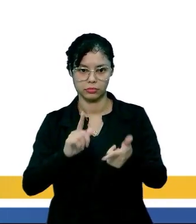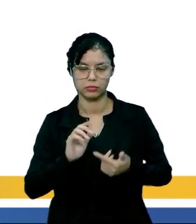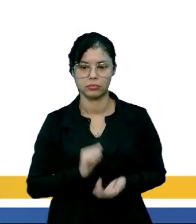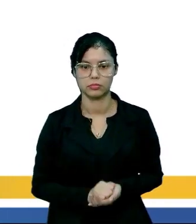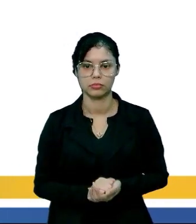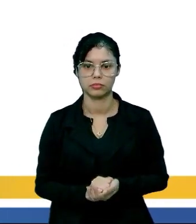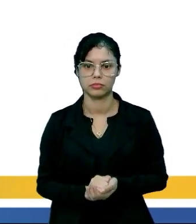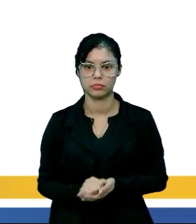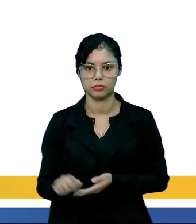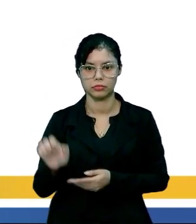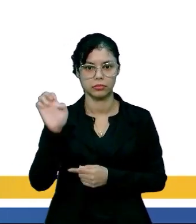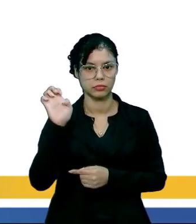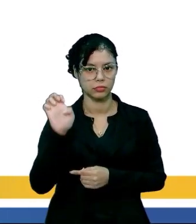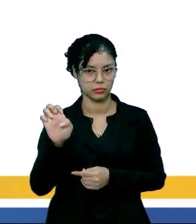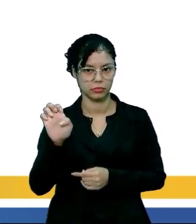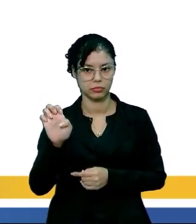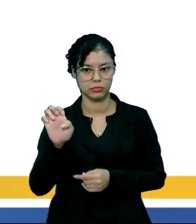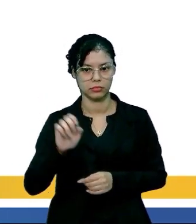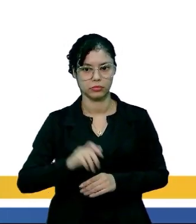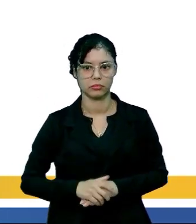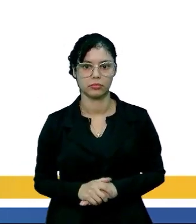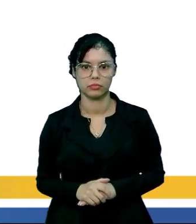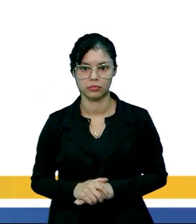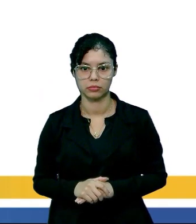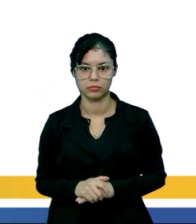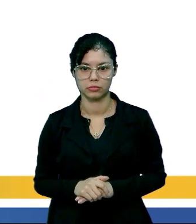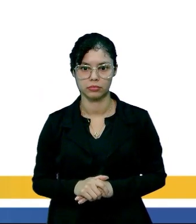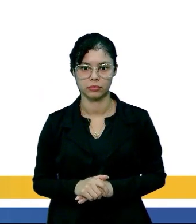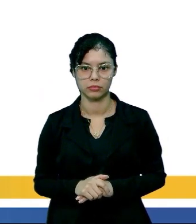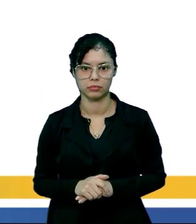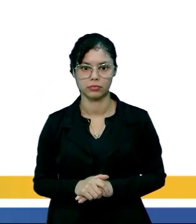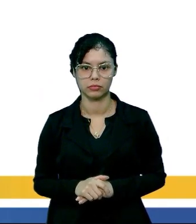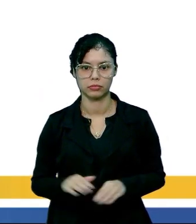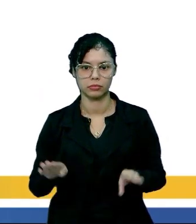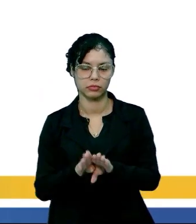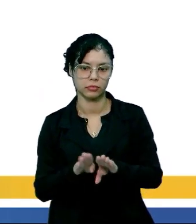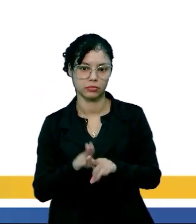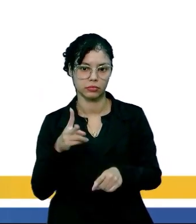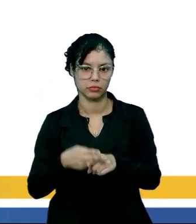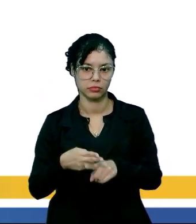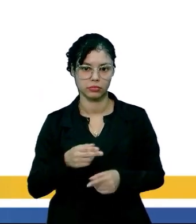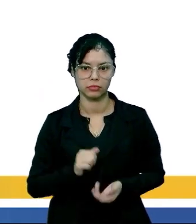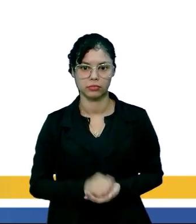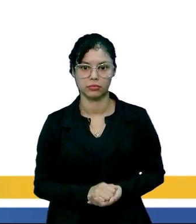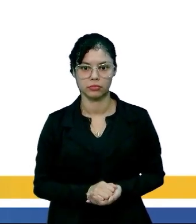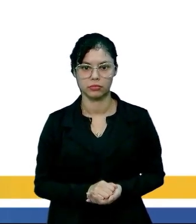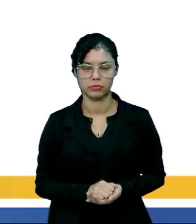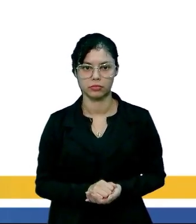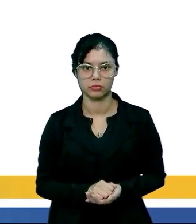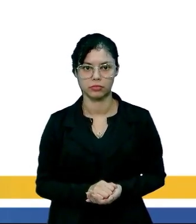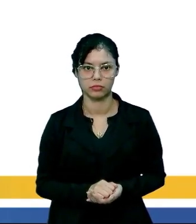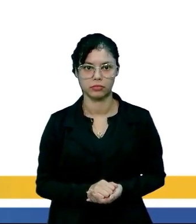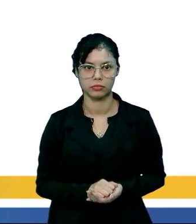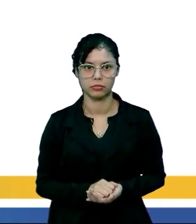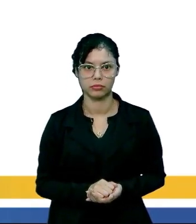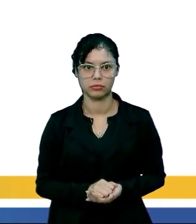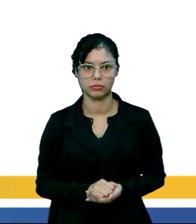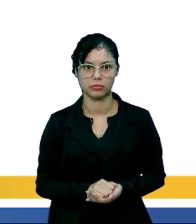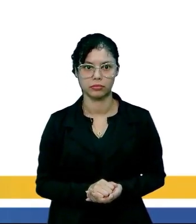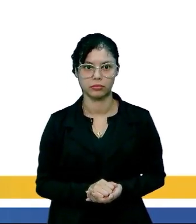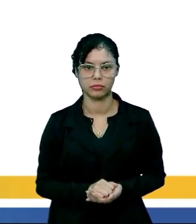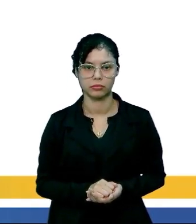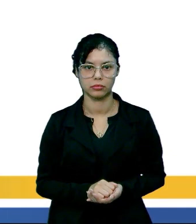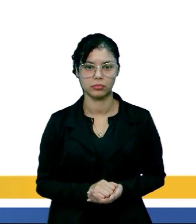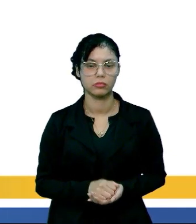Portanto, aí a nossa alternativa correta é a letra D, porque os cortes são de 2 a 2.